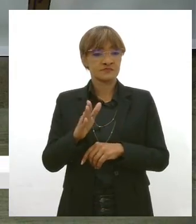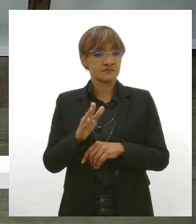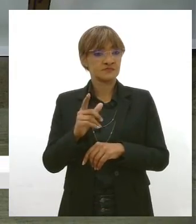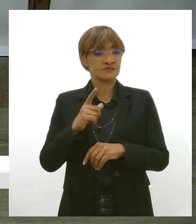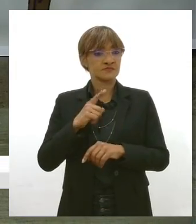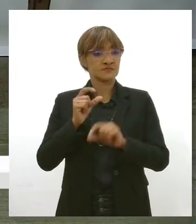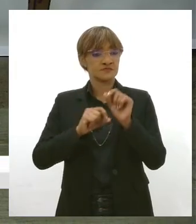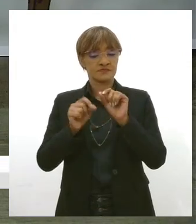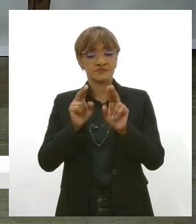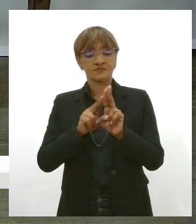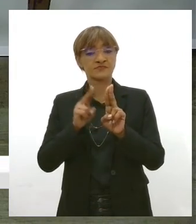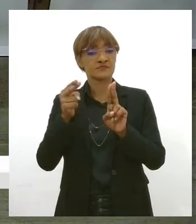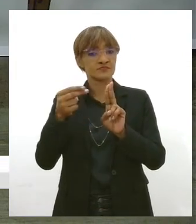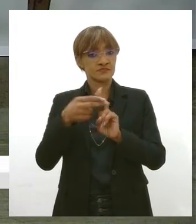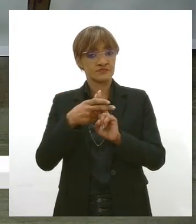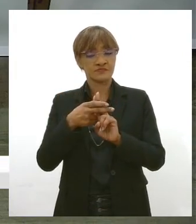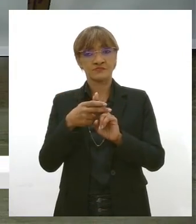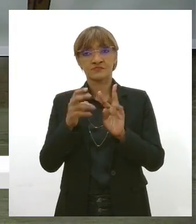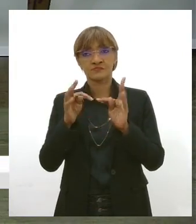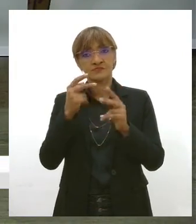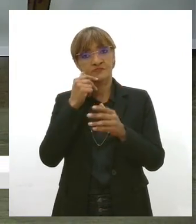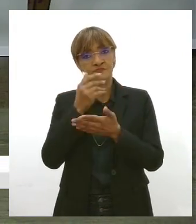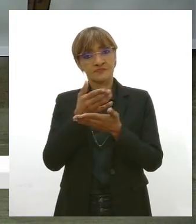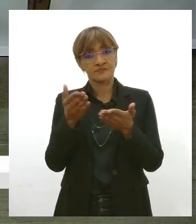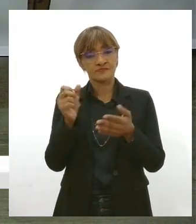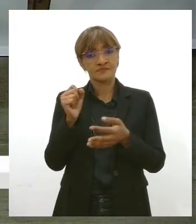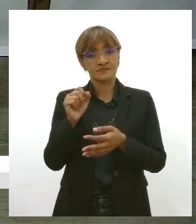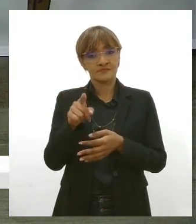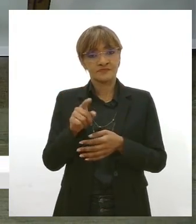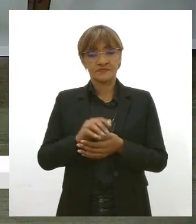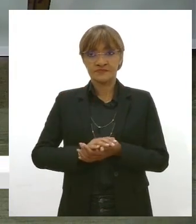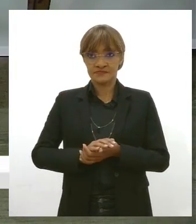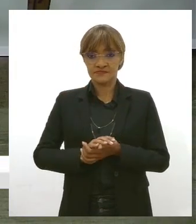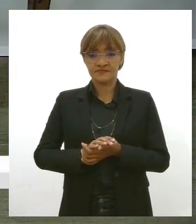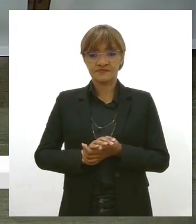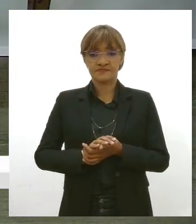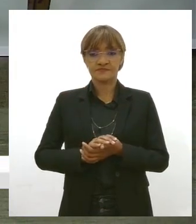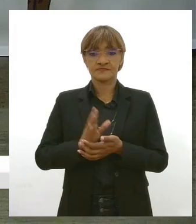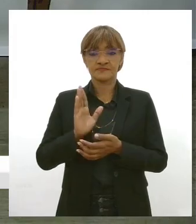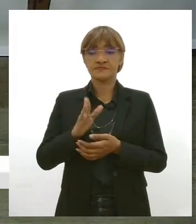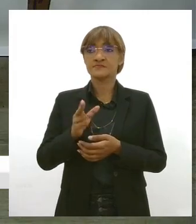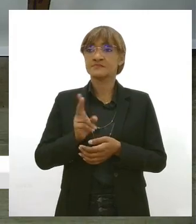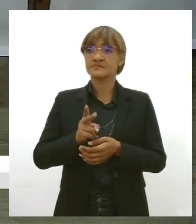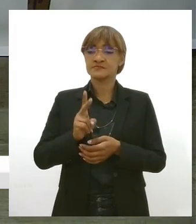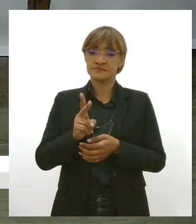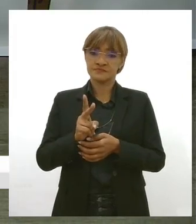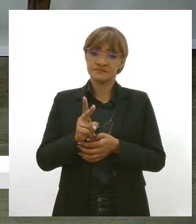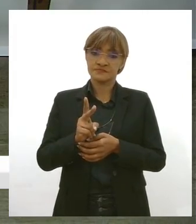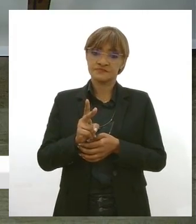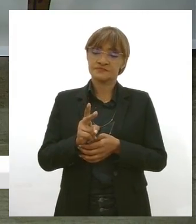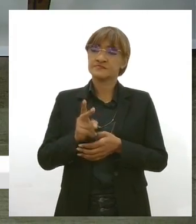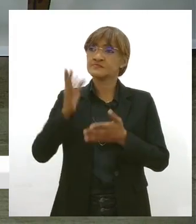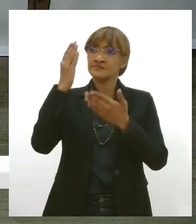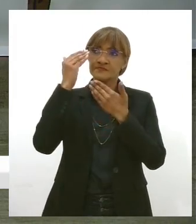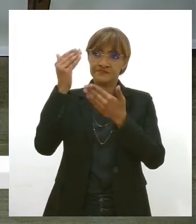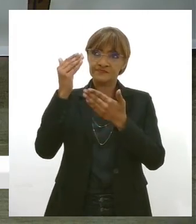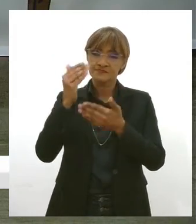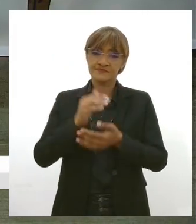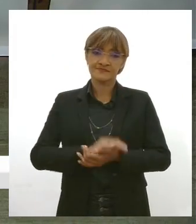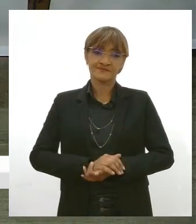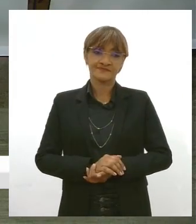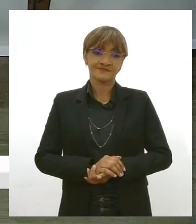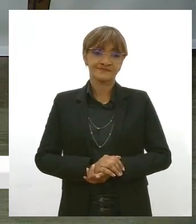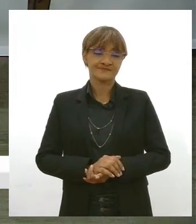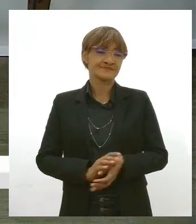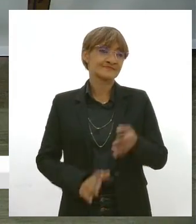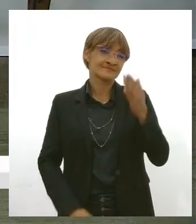para as mulheres sergipanas pós-encaminhamento nas unidades básicas de saúde. Zaira, muito obrigada. Eu que agradeço e